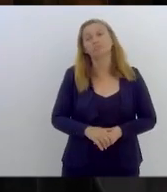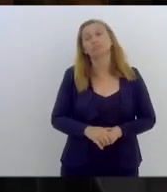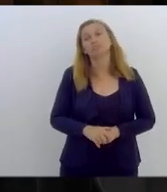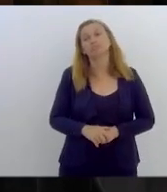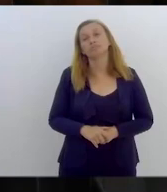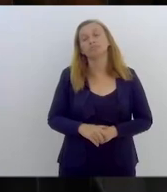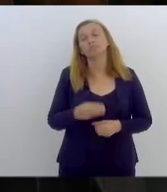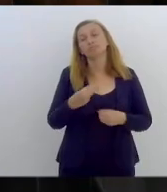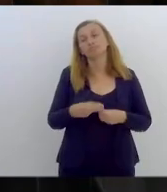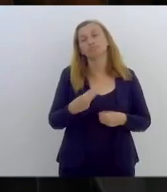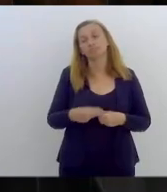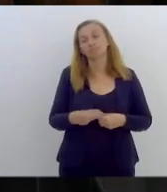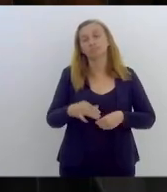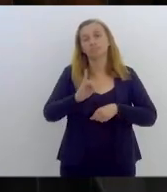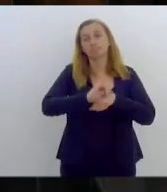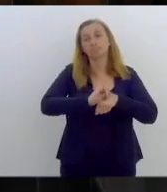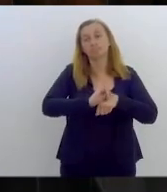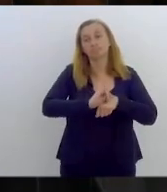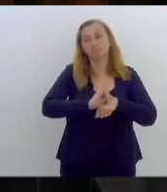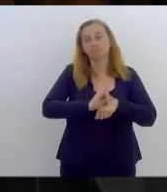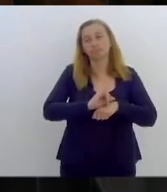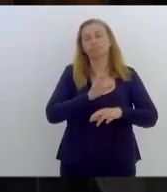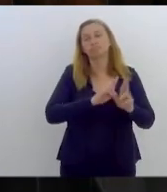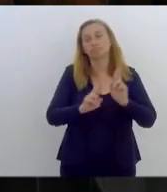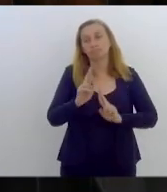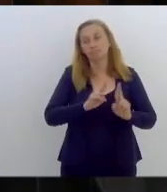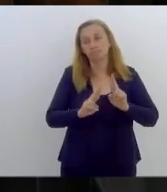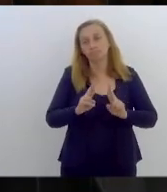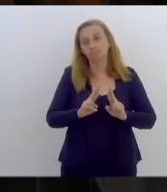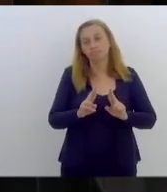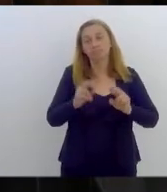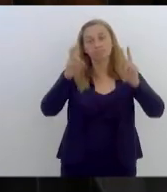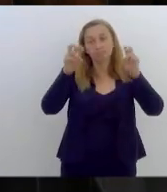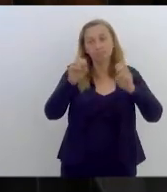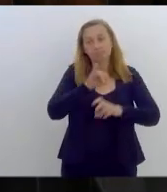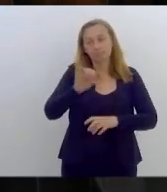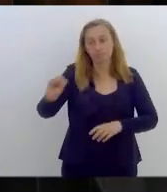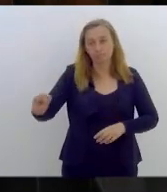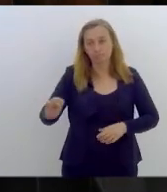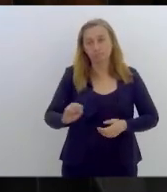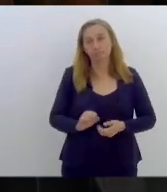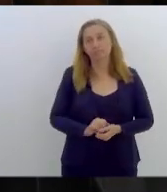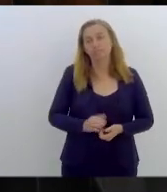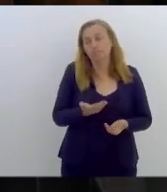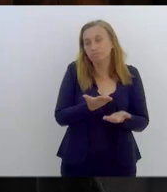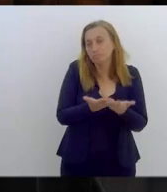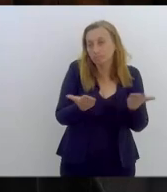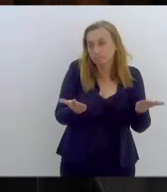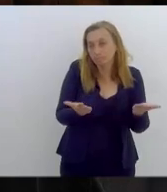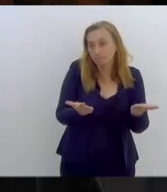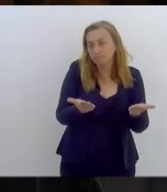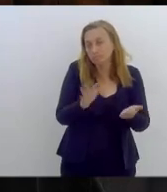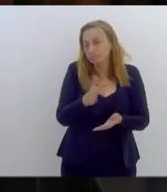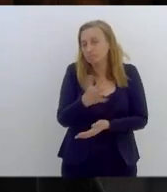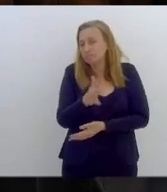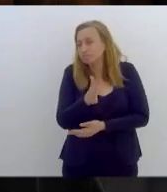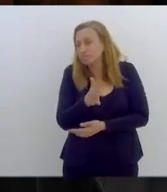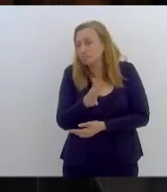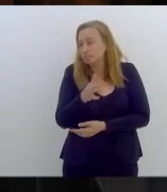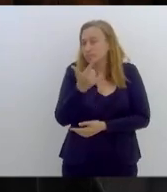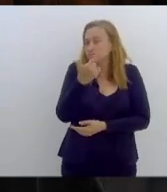o município da Capital em relação ao tema do ICMS tá perdendo aproximadamente